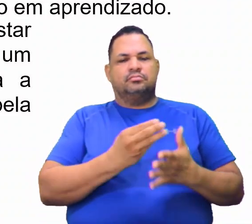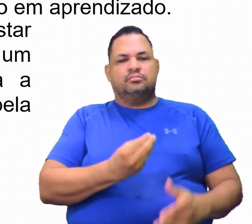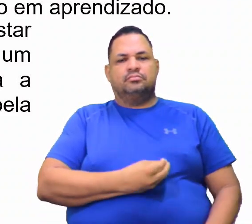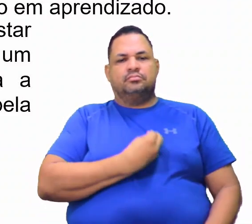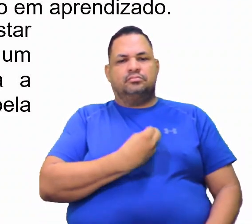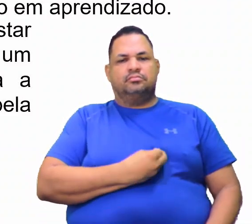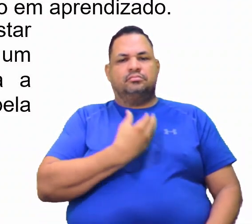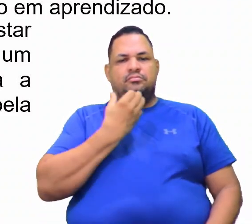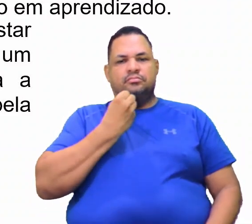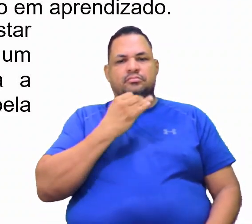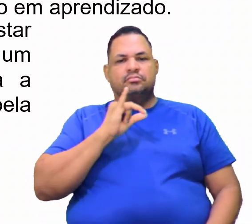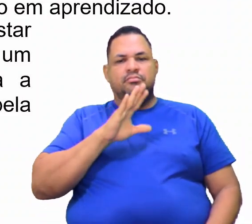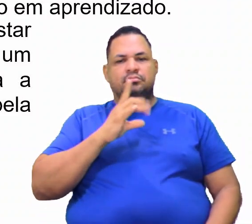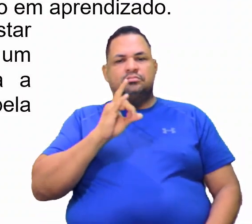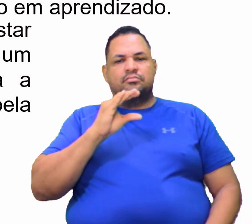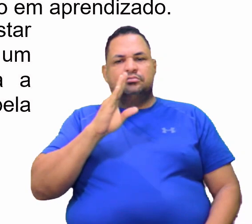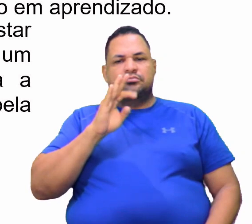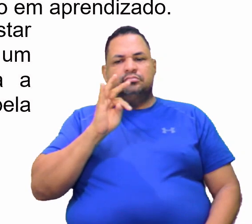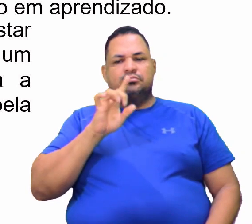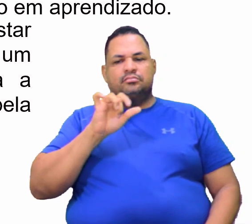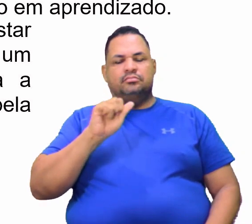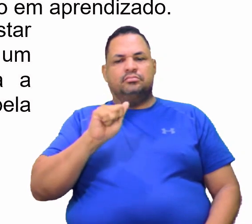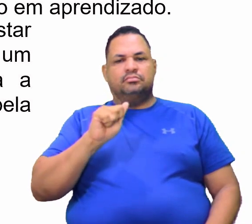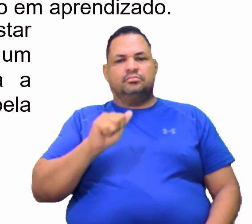em Samitiba.